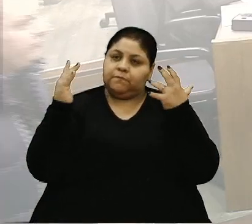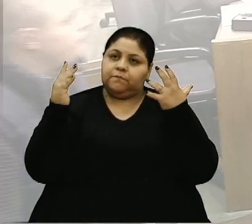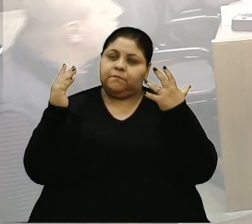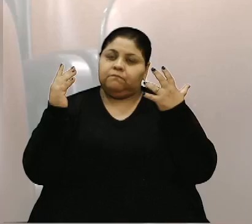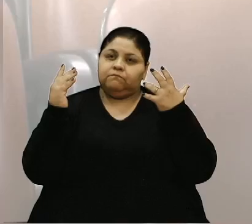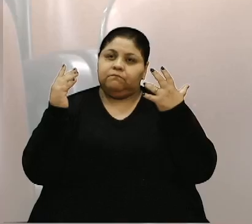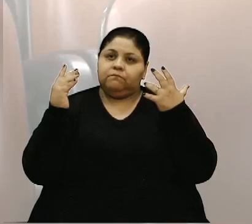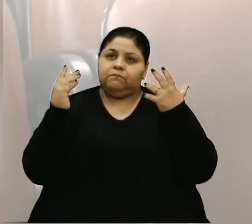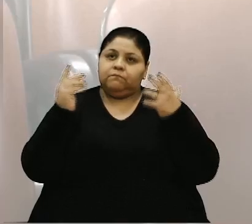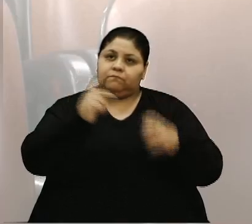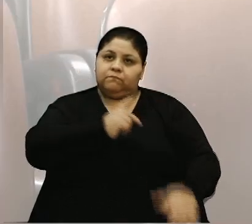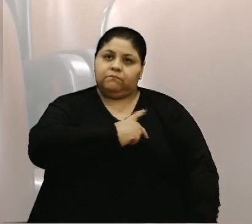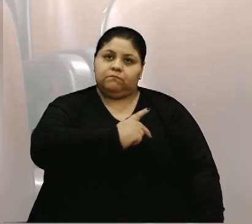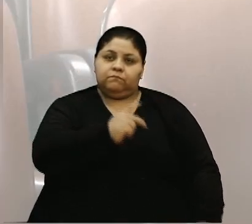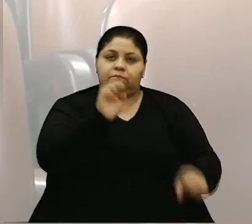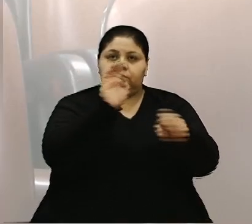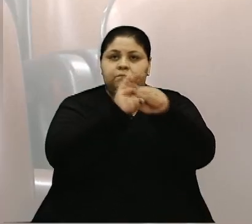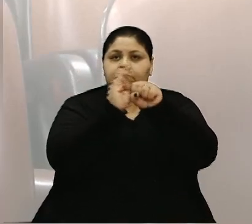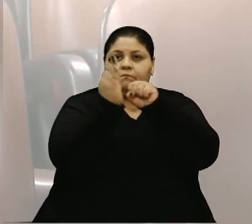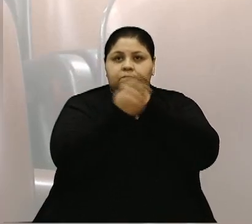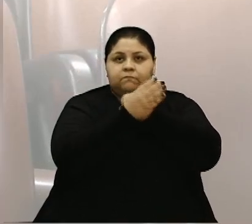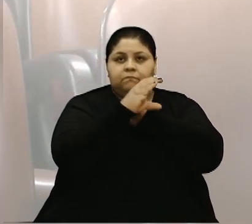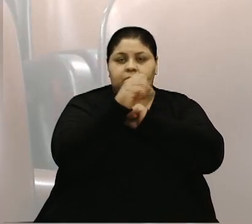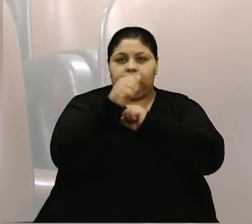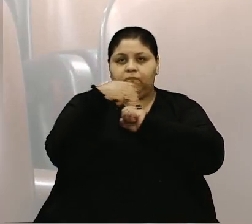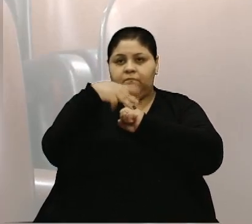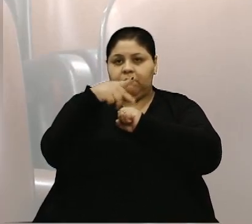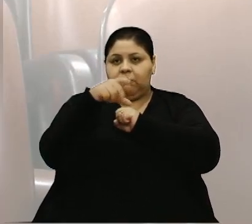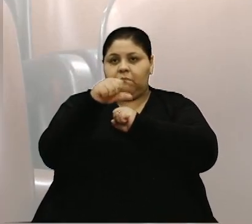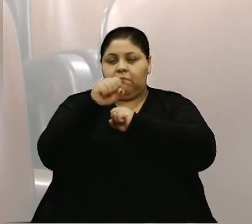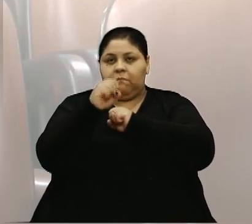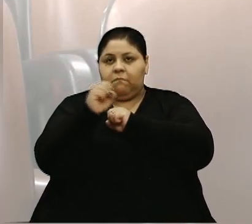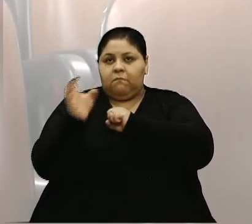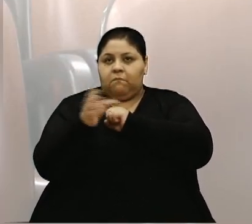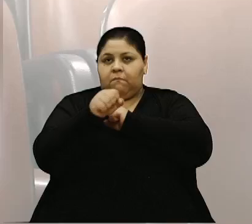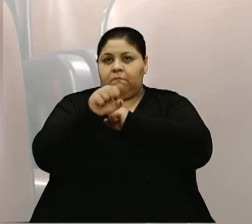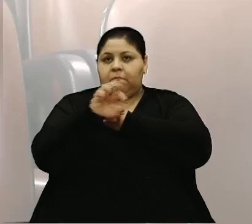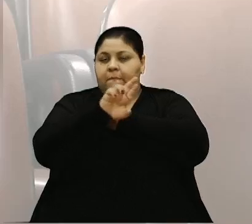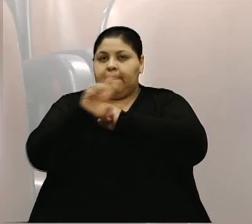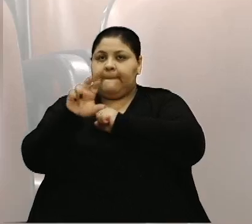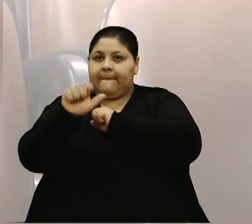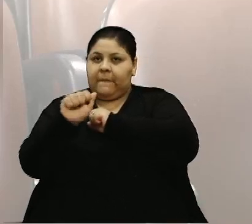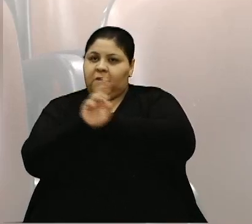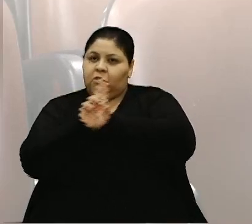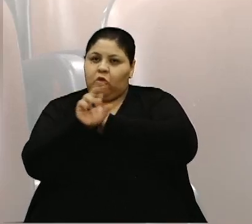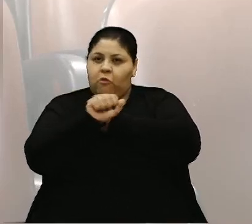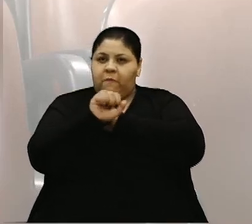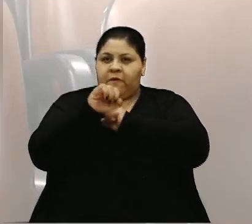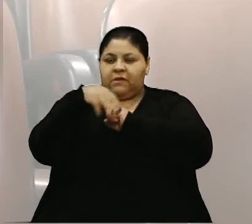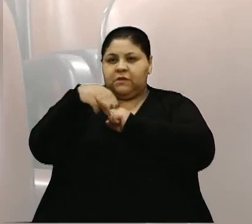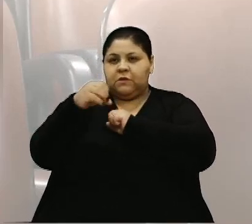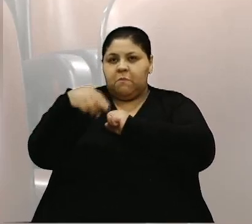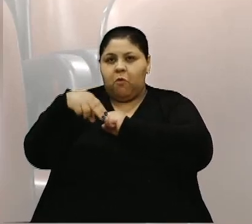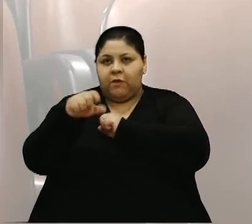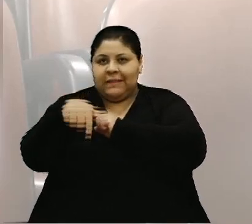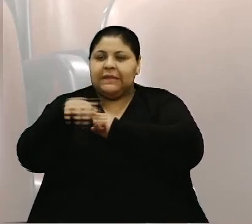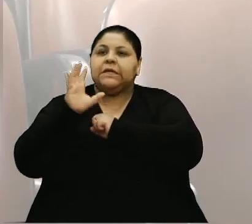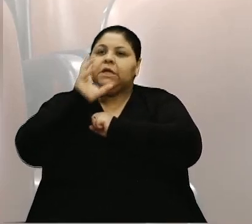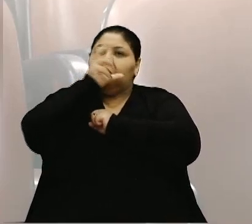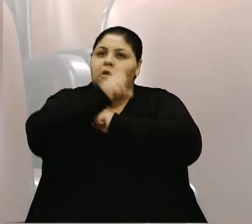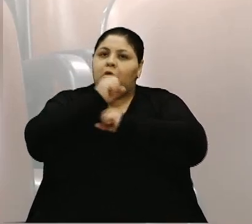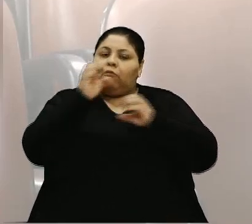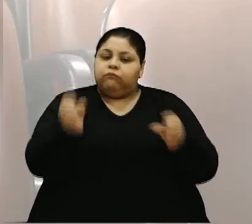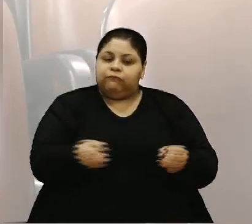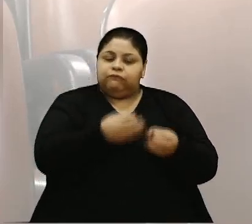para a presidente do bairro Campos da Serra. Peço a palavra. A Simone, onde nós tivemos esse sábado uma grande